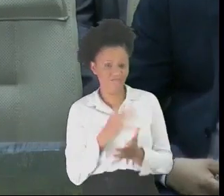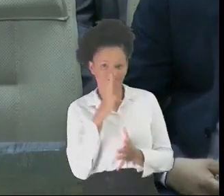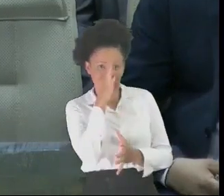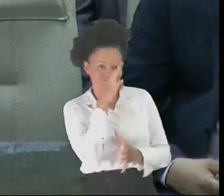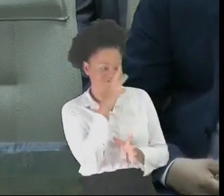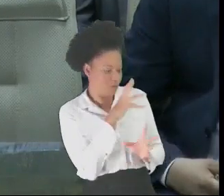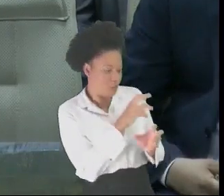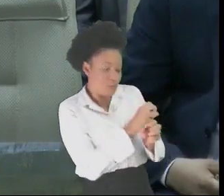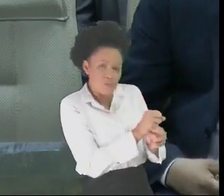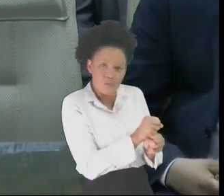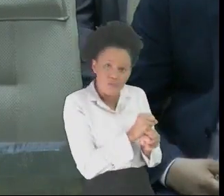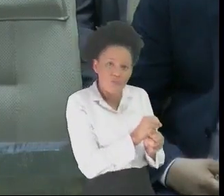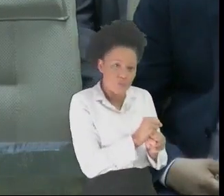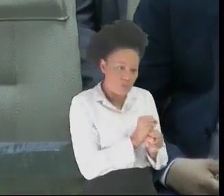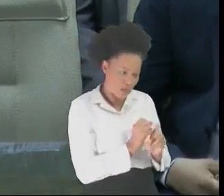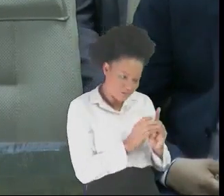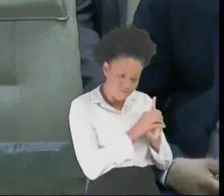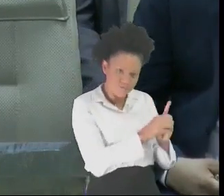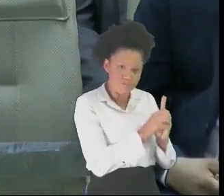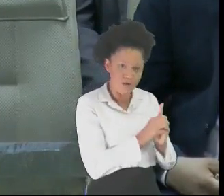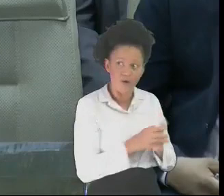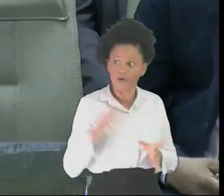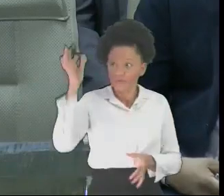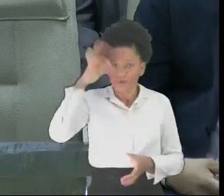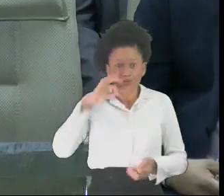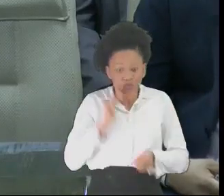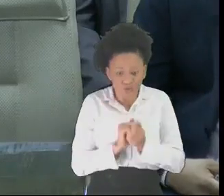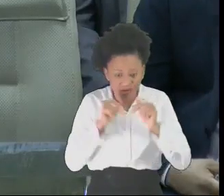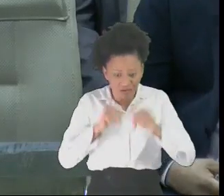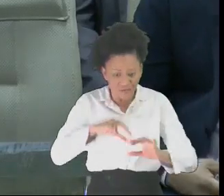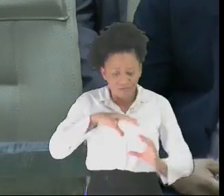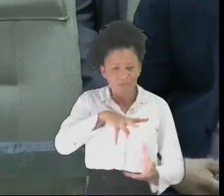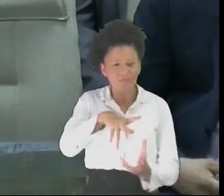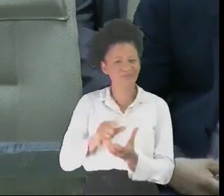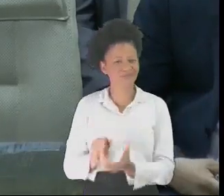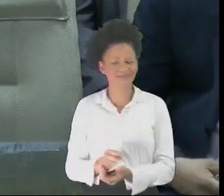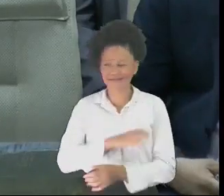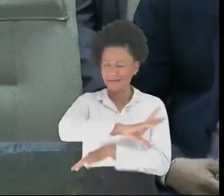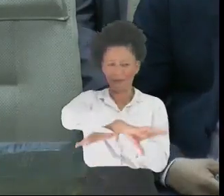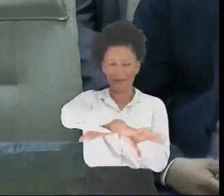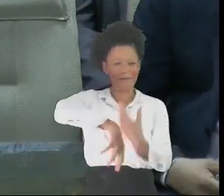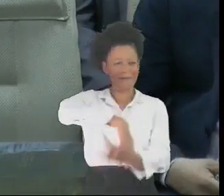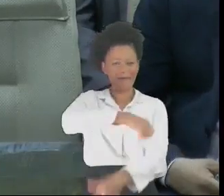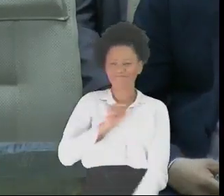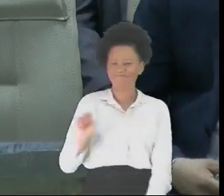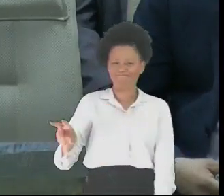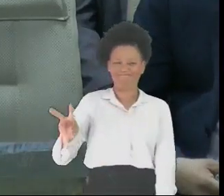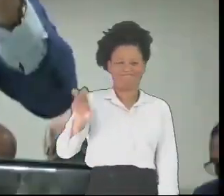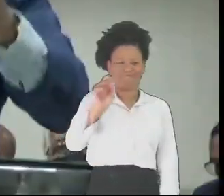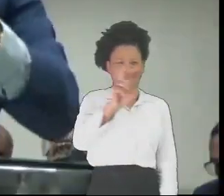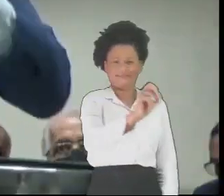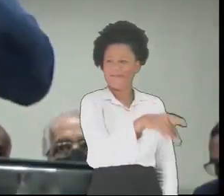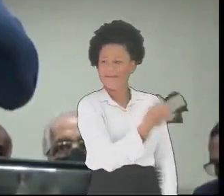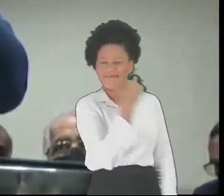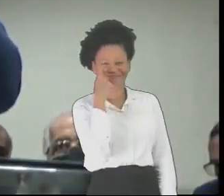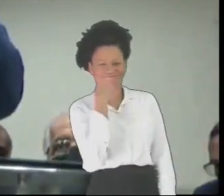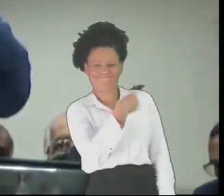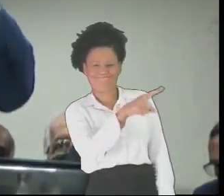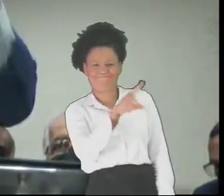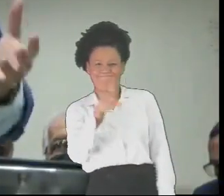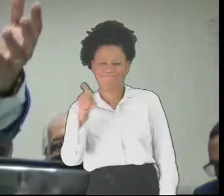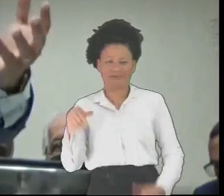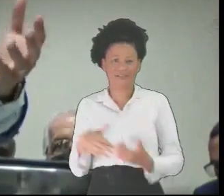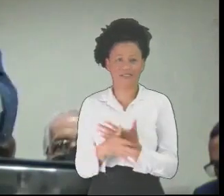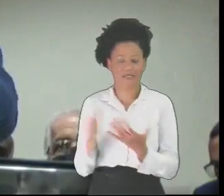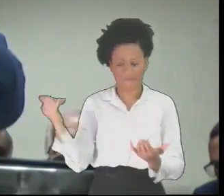Ó, irmão, com ele aqui na terra já está do jeito que está? Com a igreja na terra já está da forma que está? Eu